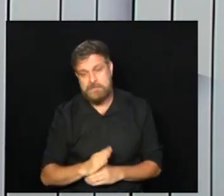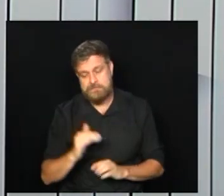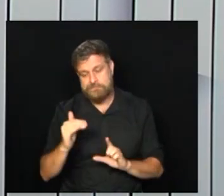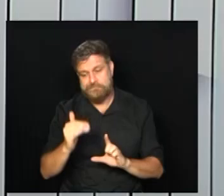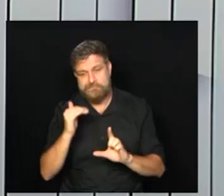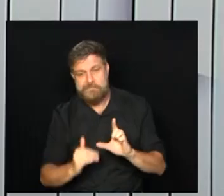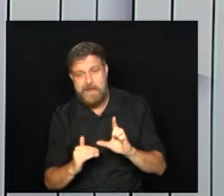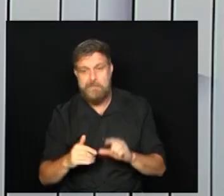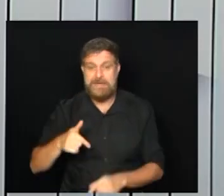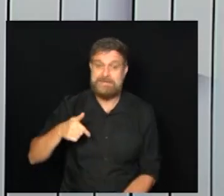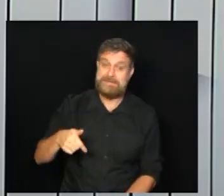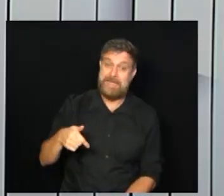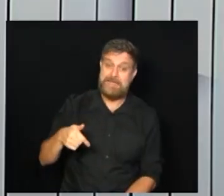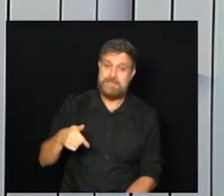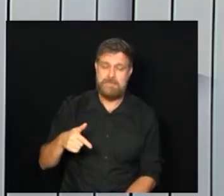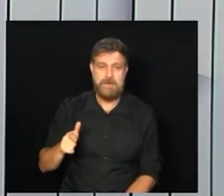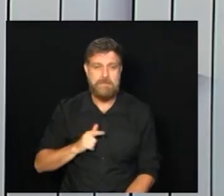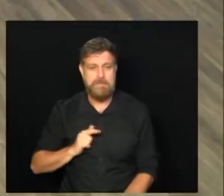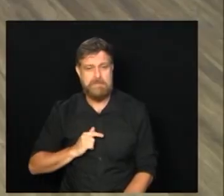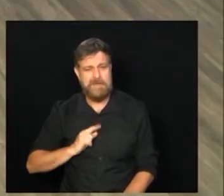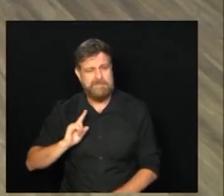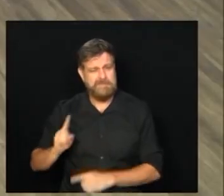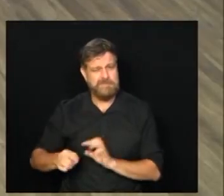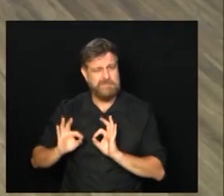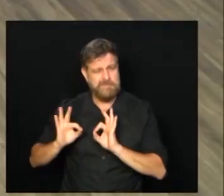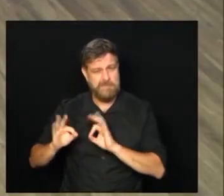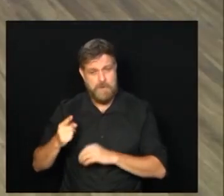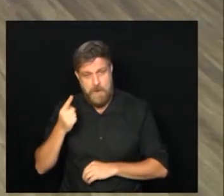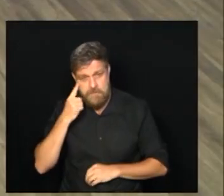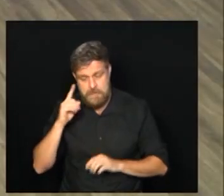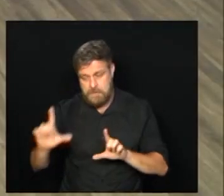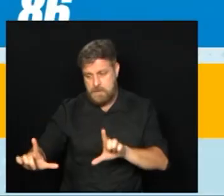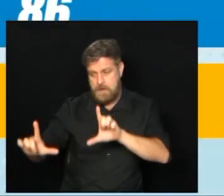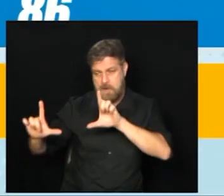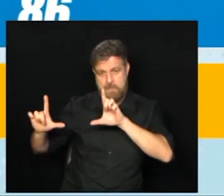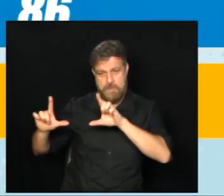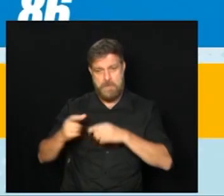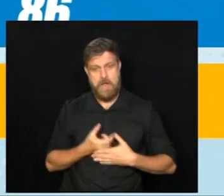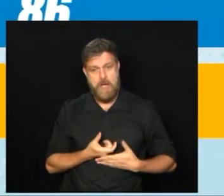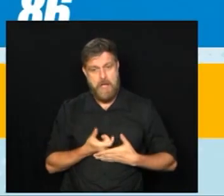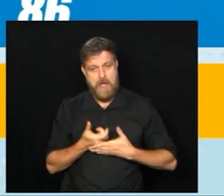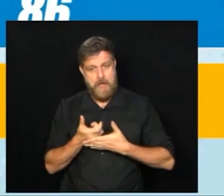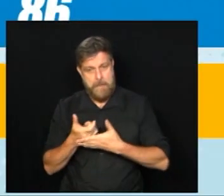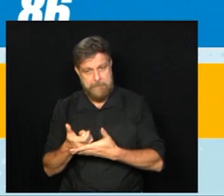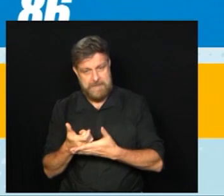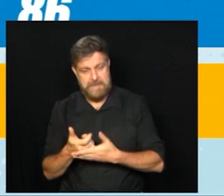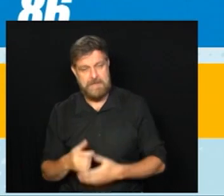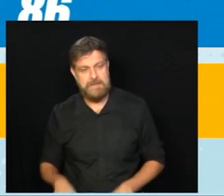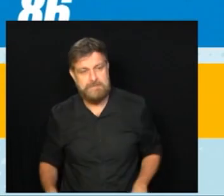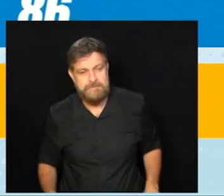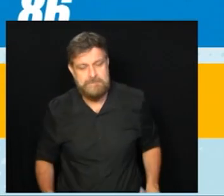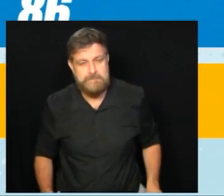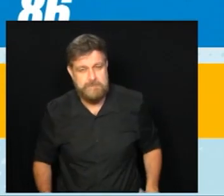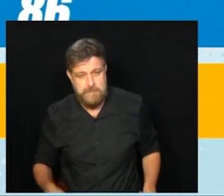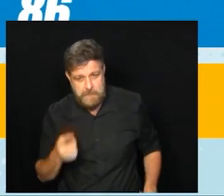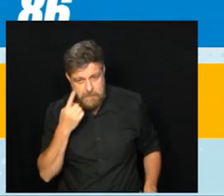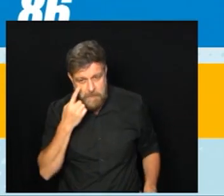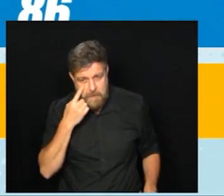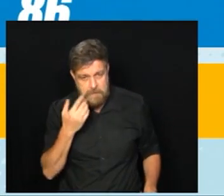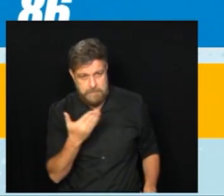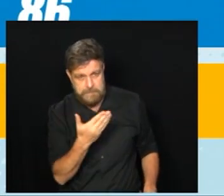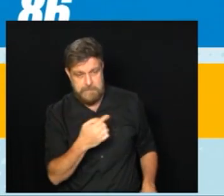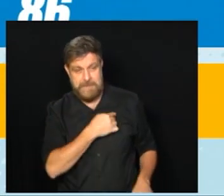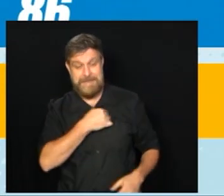7ª colocação, mas é um grande resultado. Já tem aqui na minha tela o quadro de medalhas atualizado. Então vamos lá.